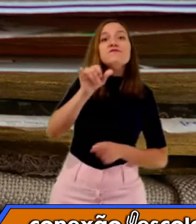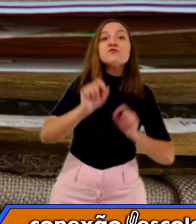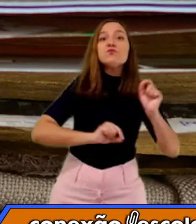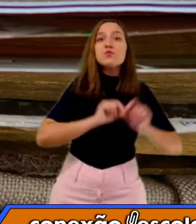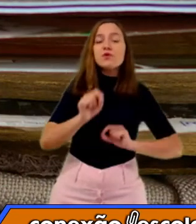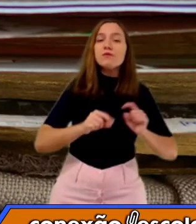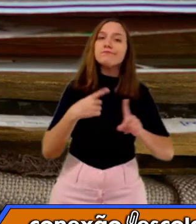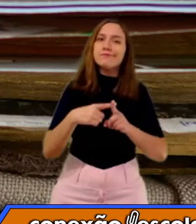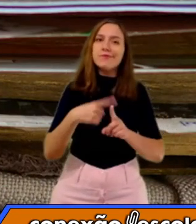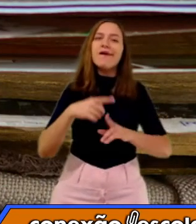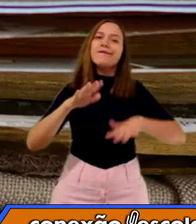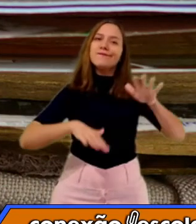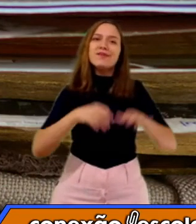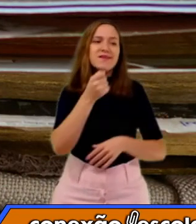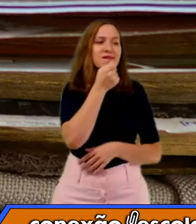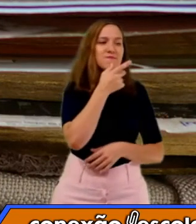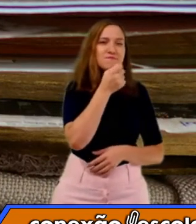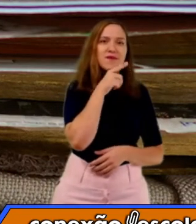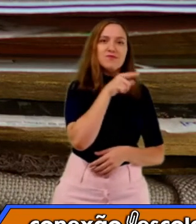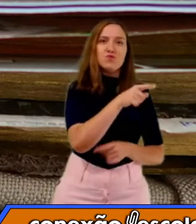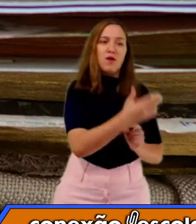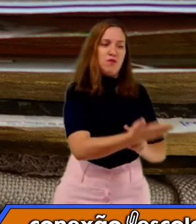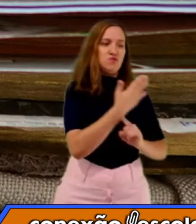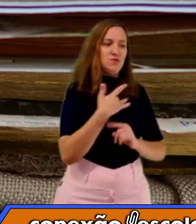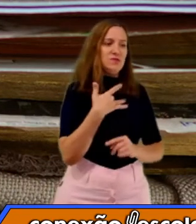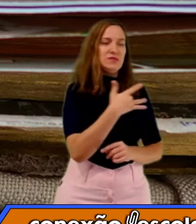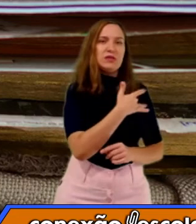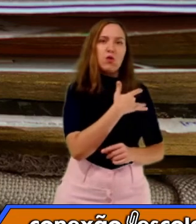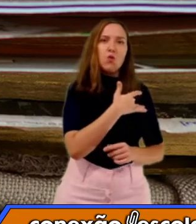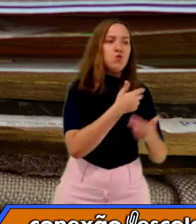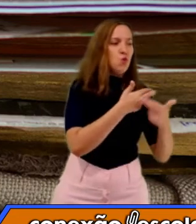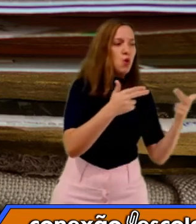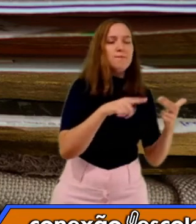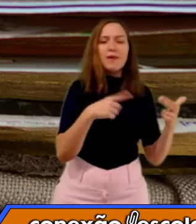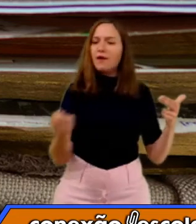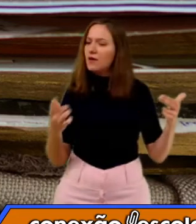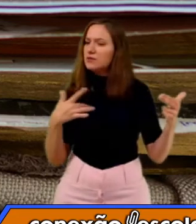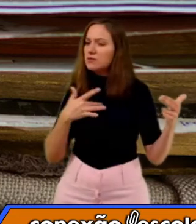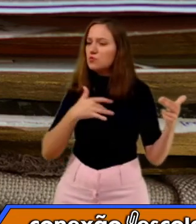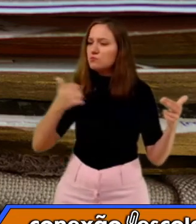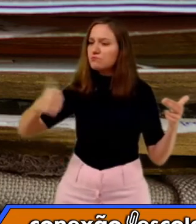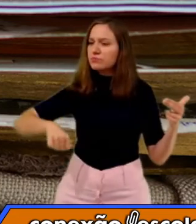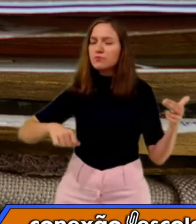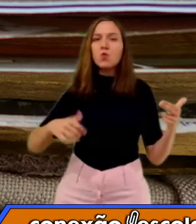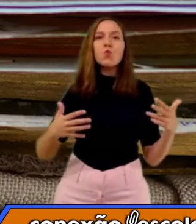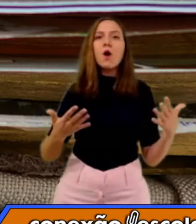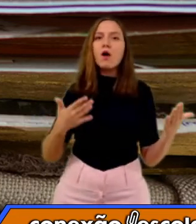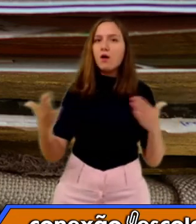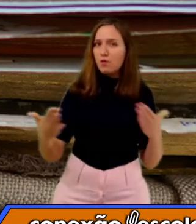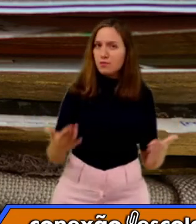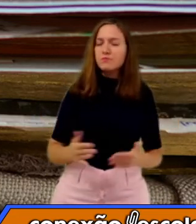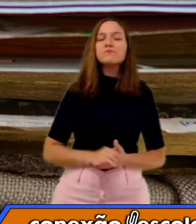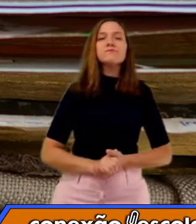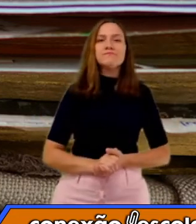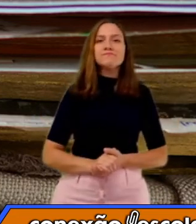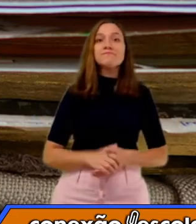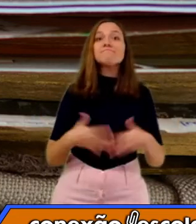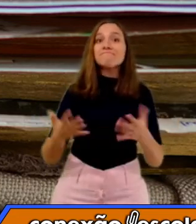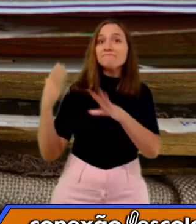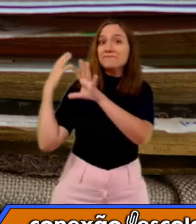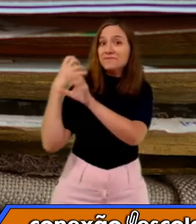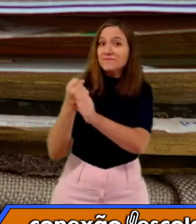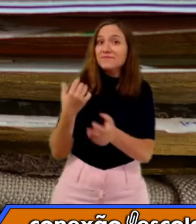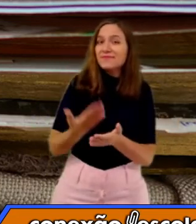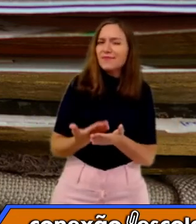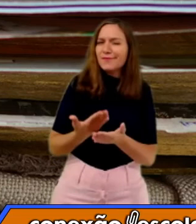remédio, ele é bom para algo, mas ele é ruim para outro. Nós vimos também durante essa aula que